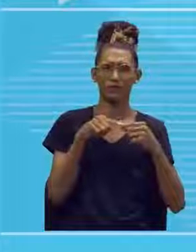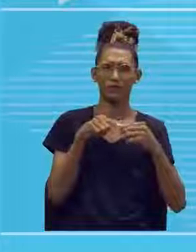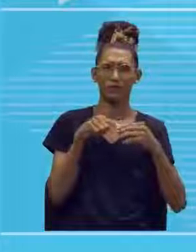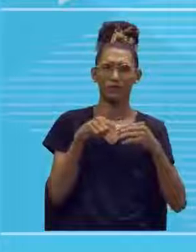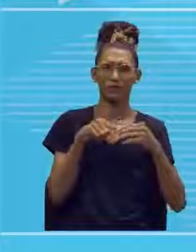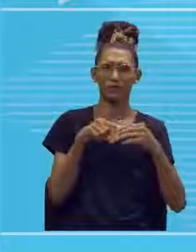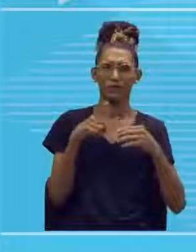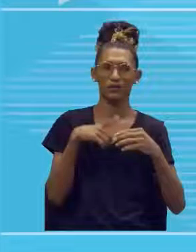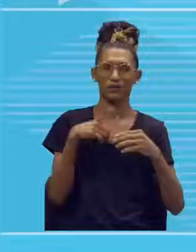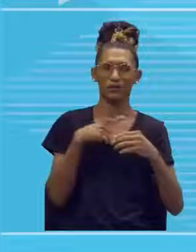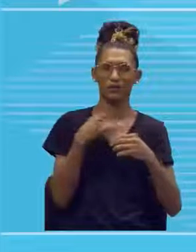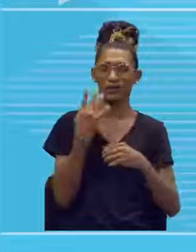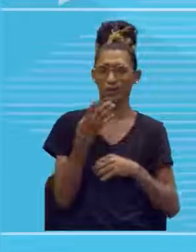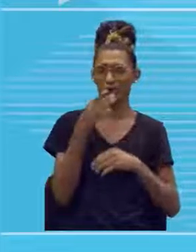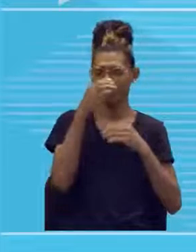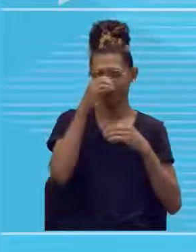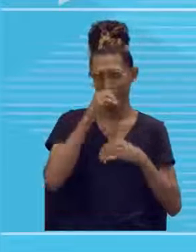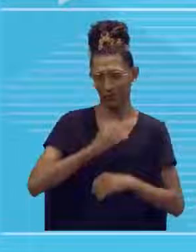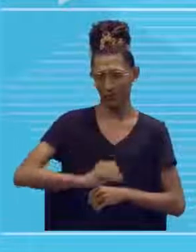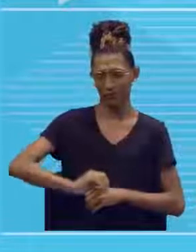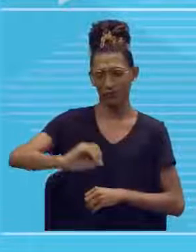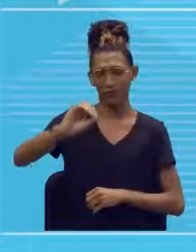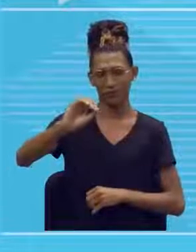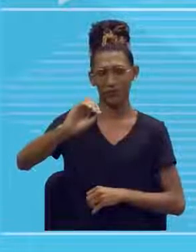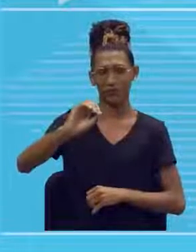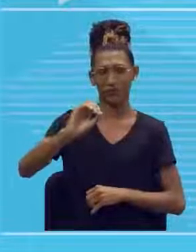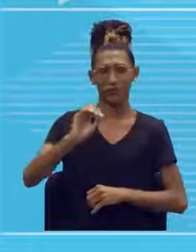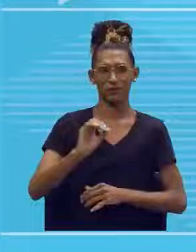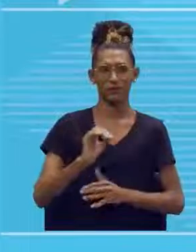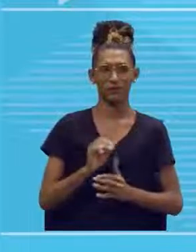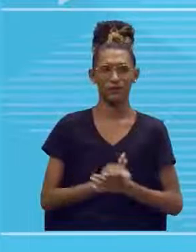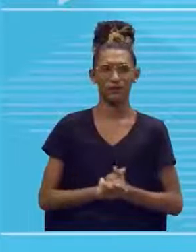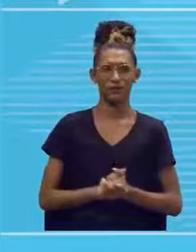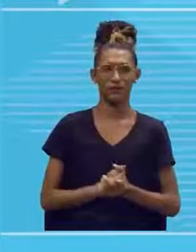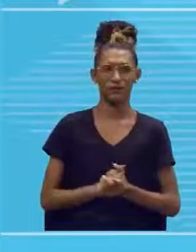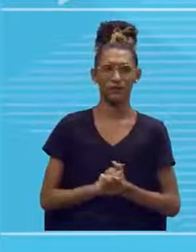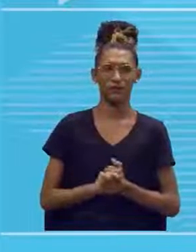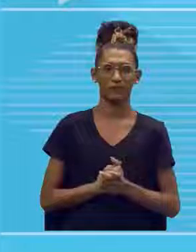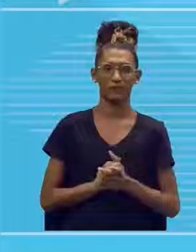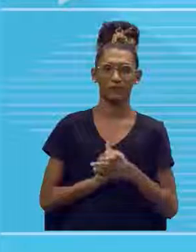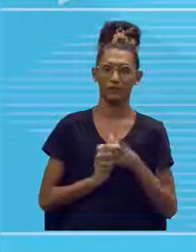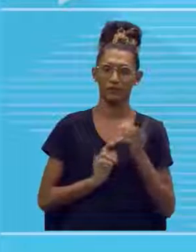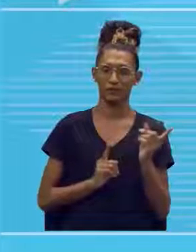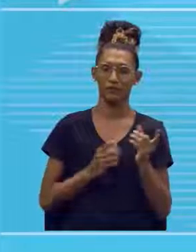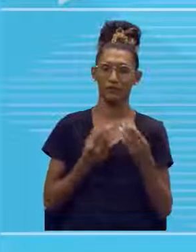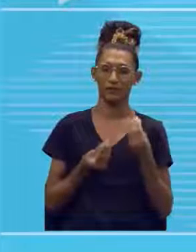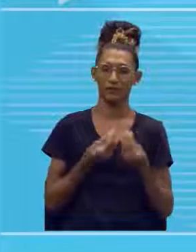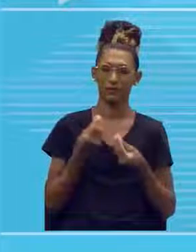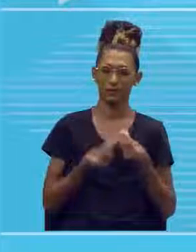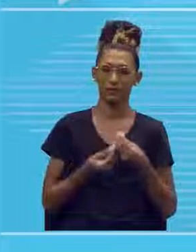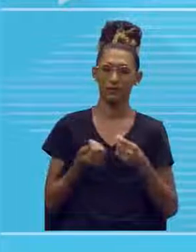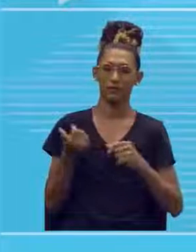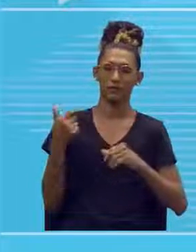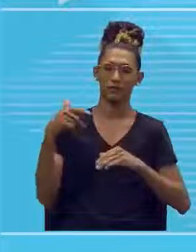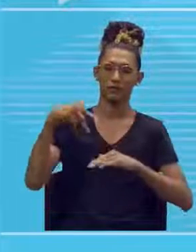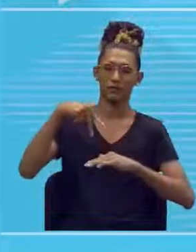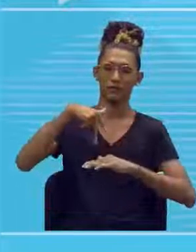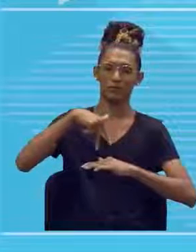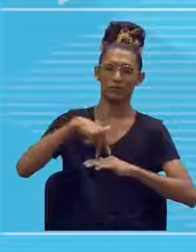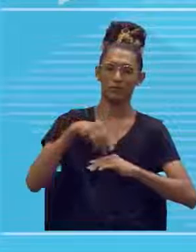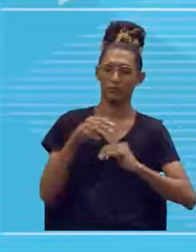em quatro elefantes nas costas de quatro elefantes que esses por sua vez estavam em cima de uma